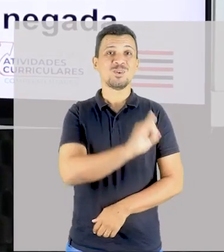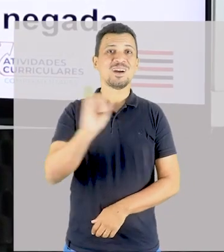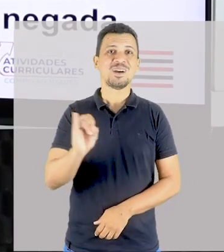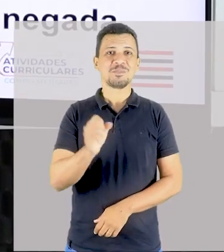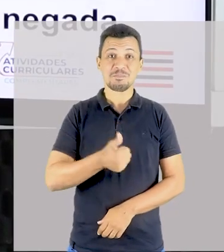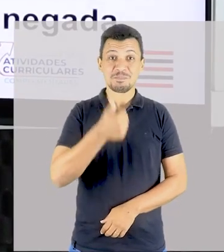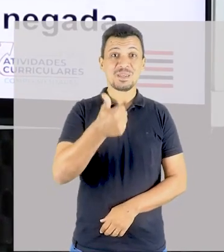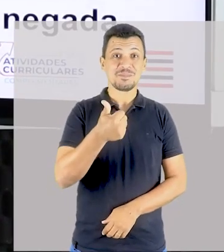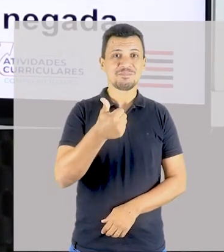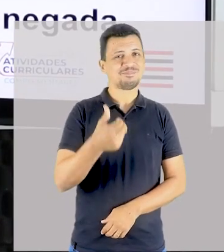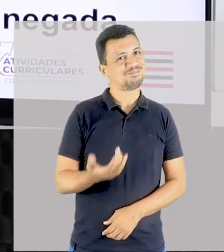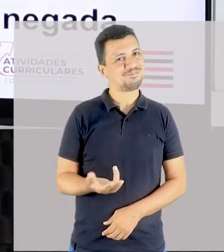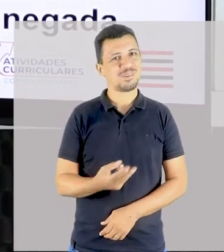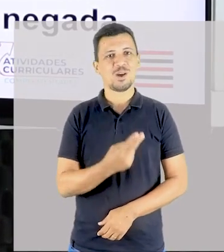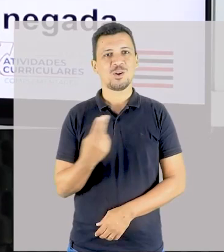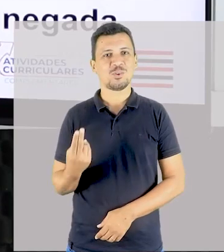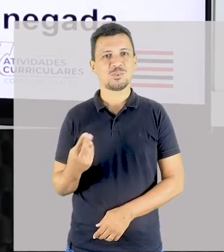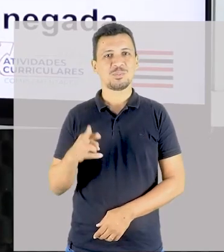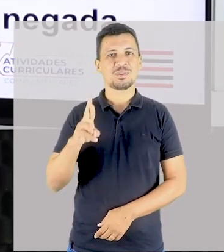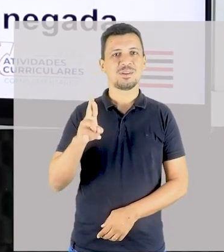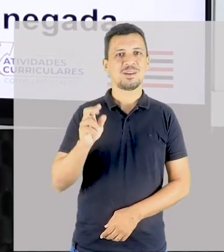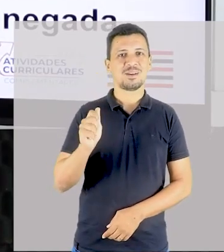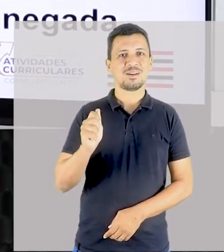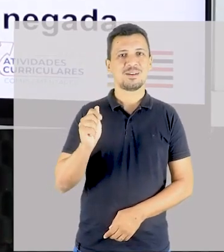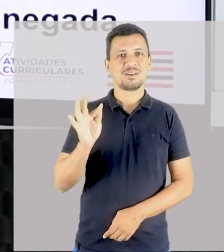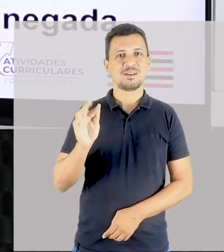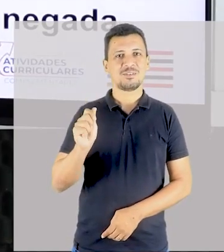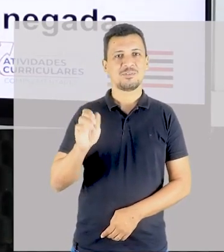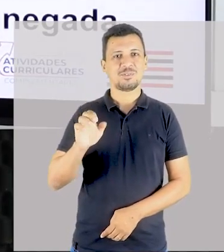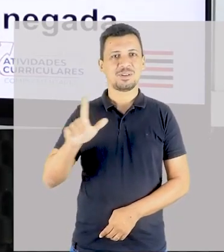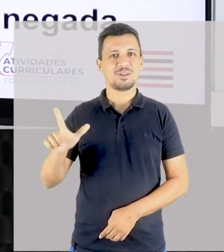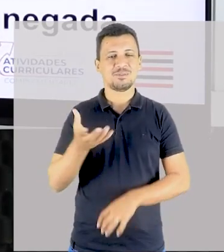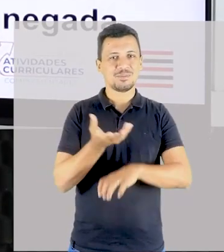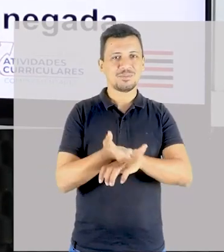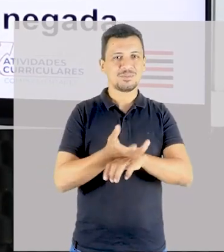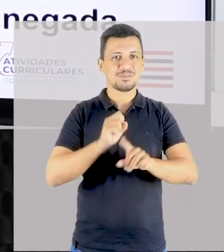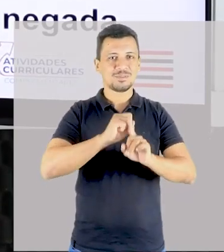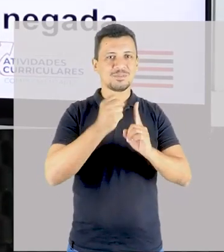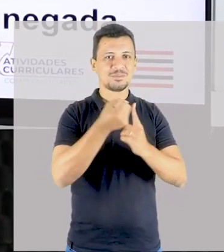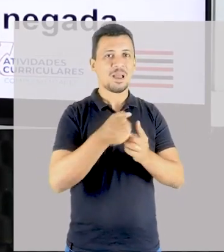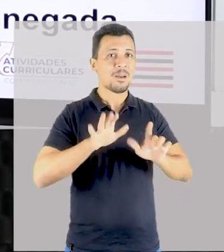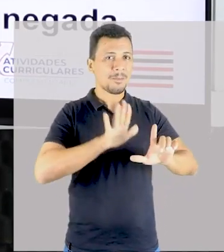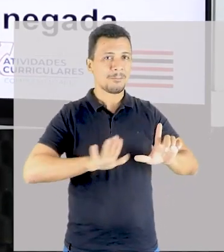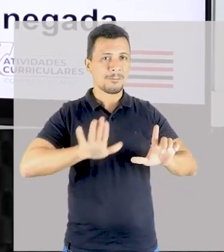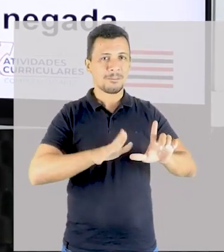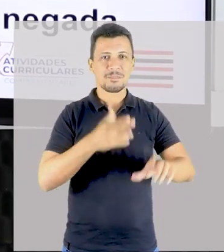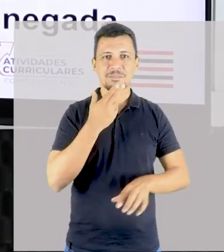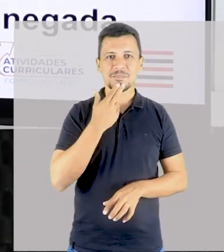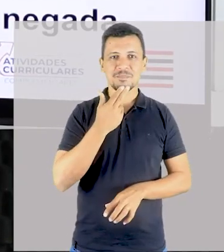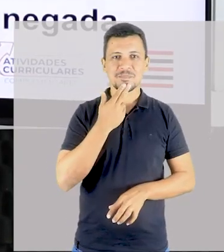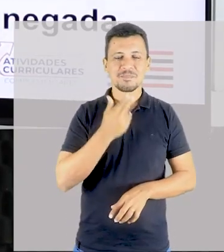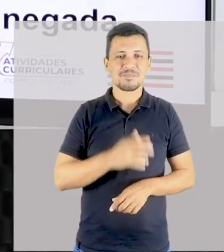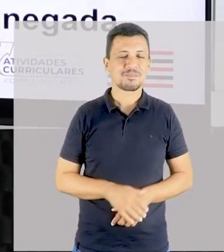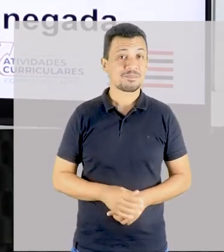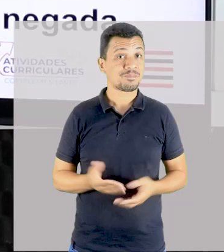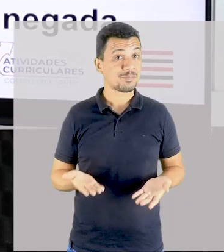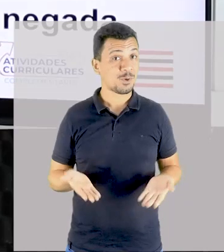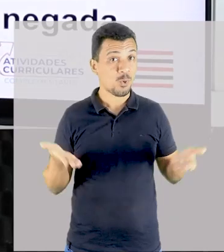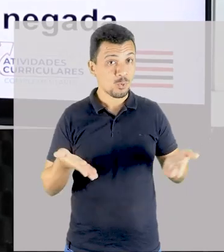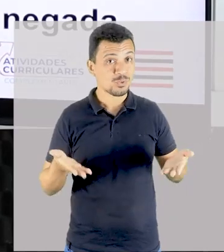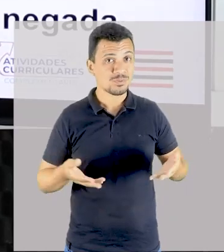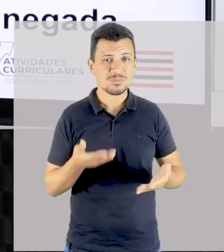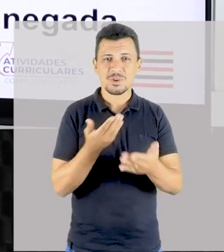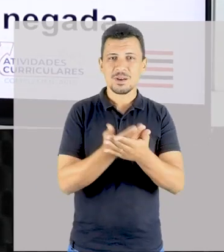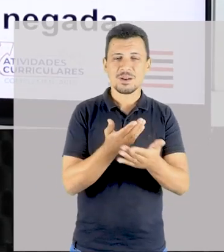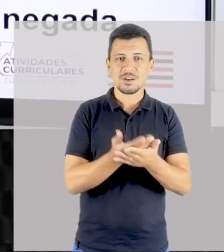Fala galera tudo bem aqui com vocês é o professor Rafael Carlos de sociologia da plataforma Gonçalves Dias e a gente está aqui para